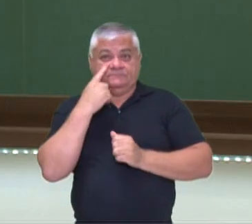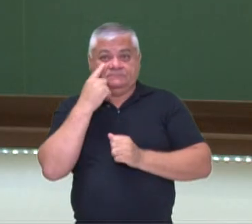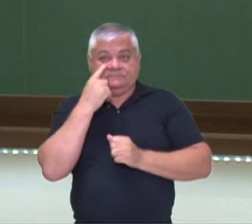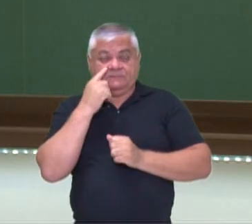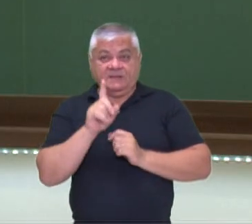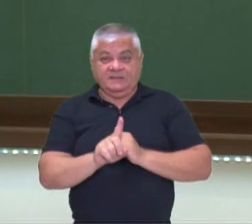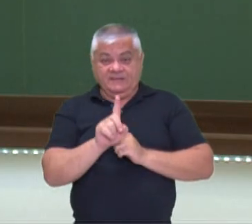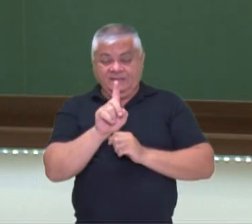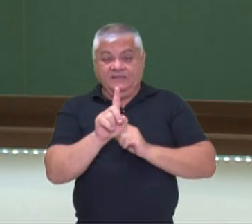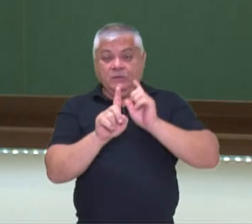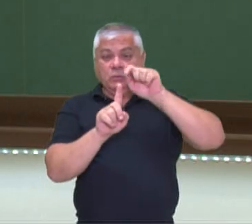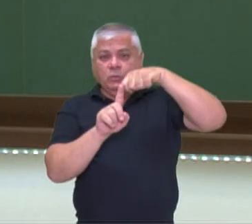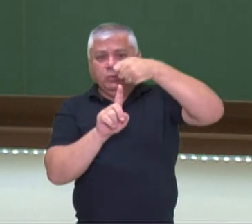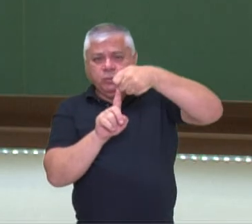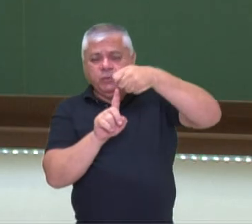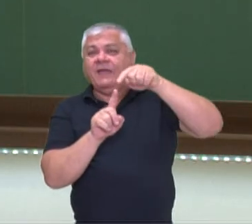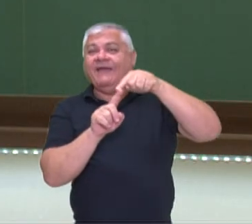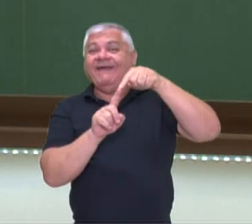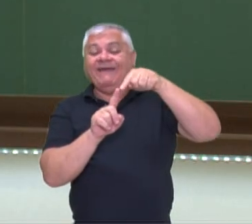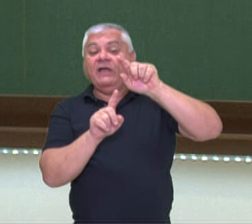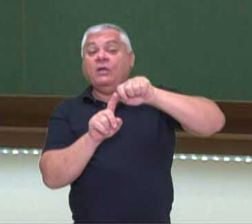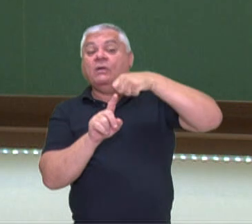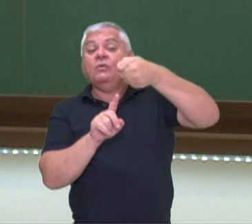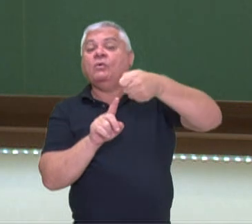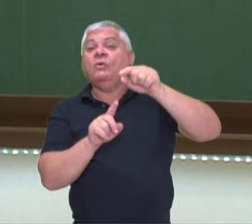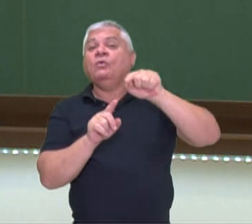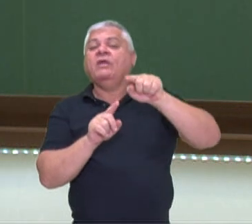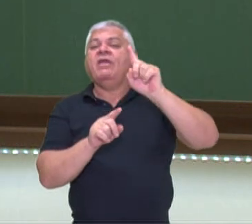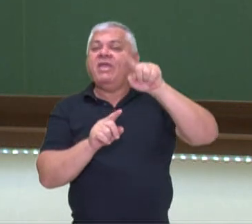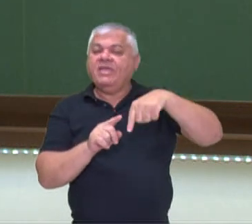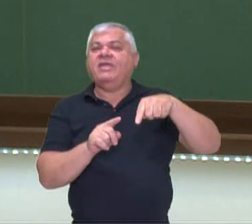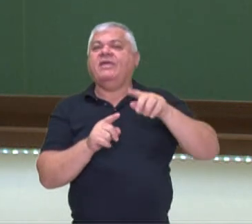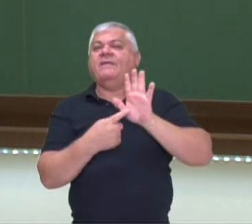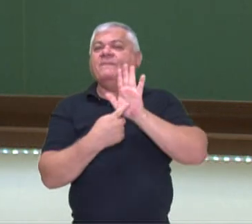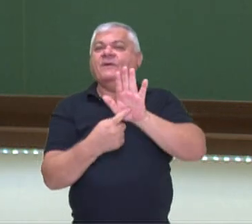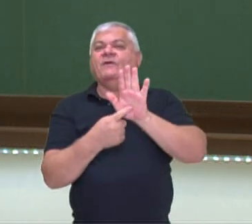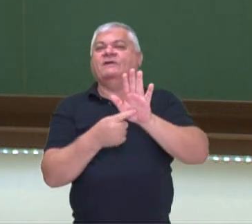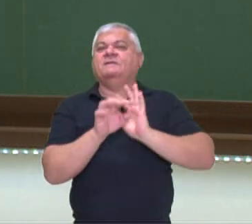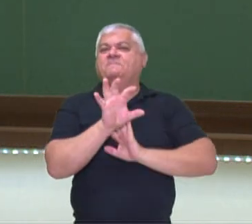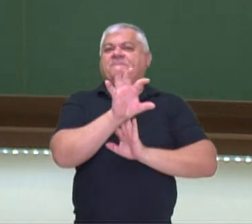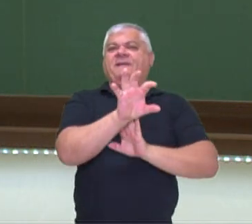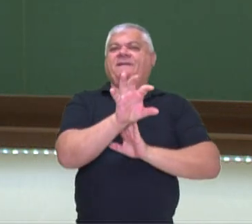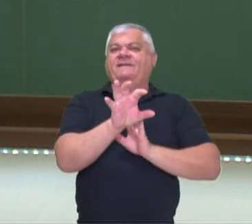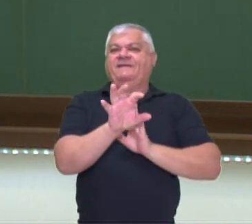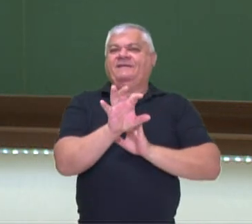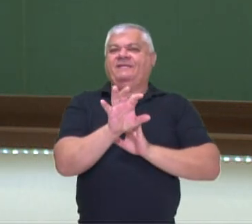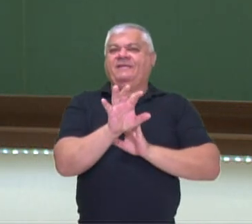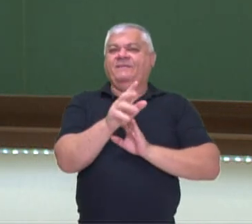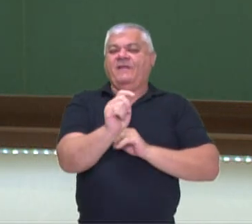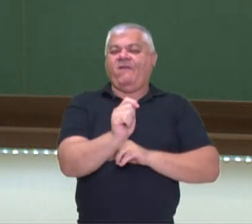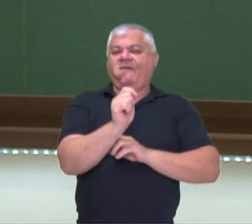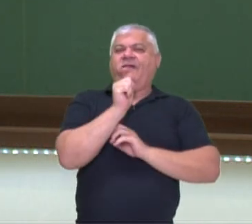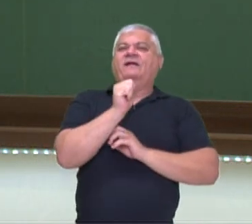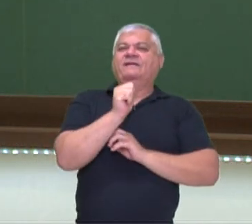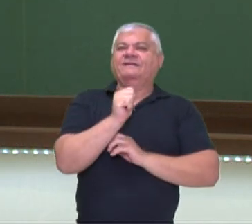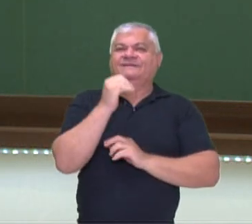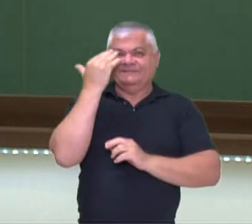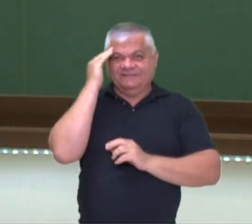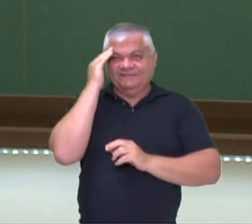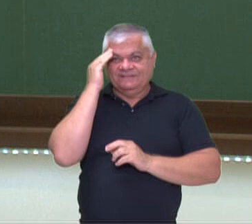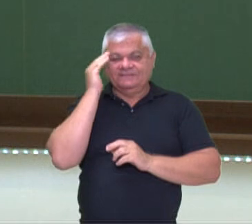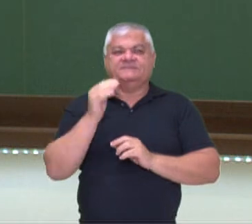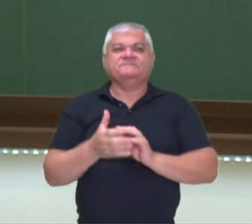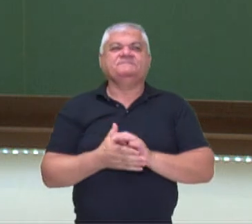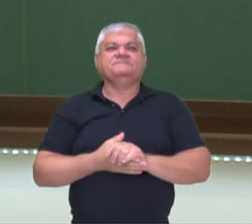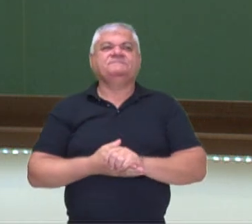sempre que aparecer algo em cima da seta, saiba que são os símbolos e eles vão te dar dicas sobre essa reação, tá